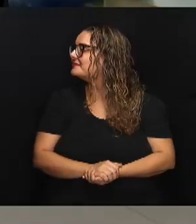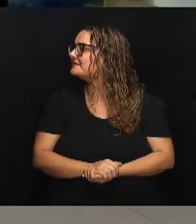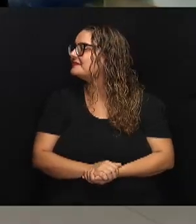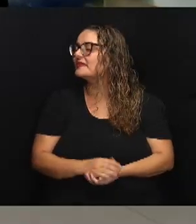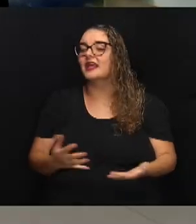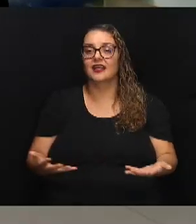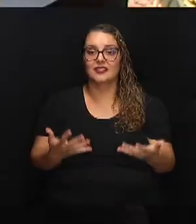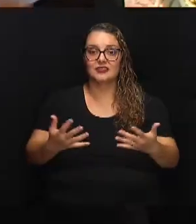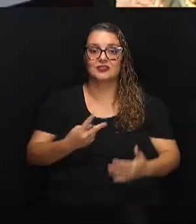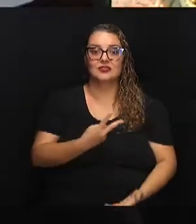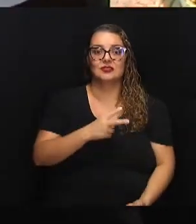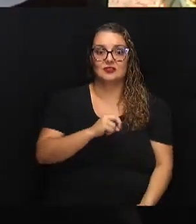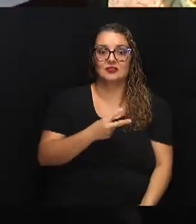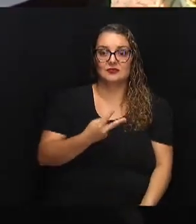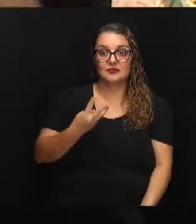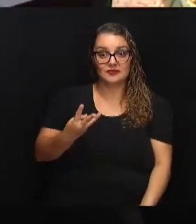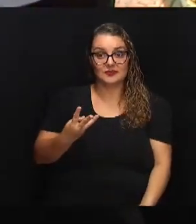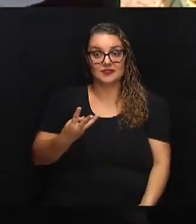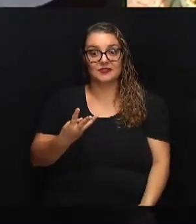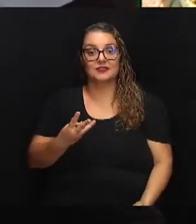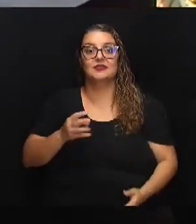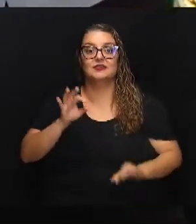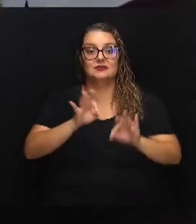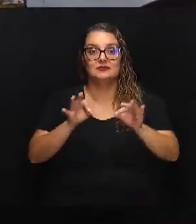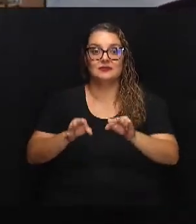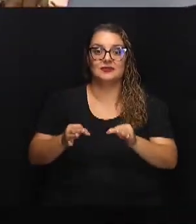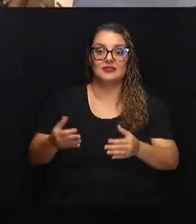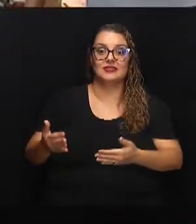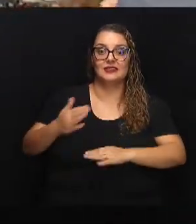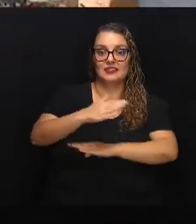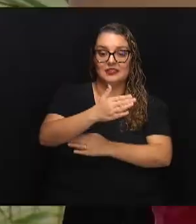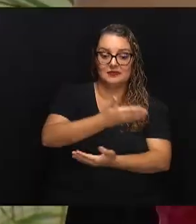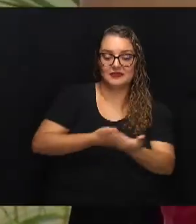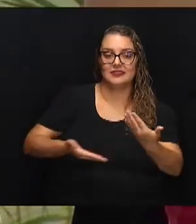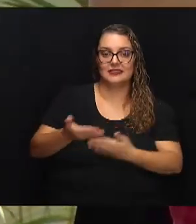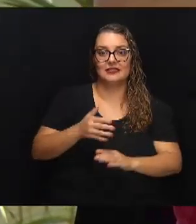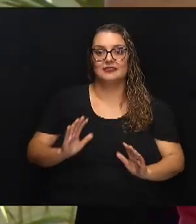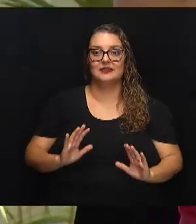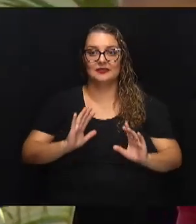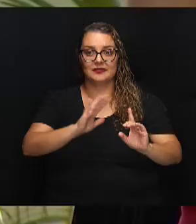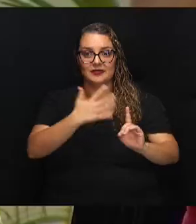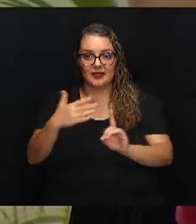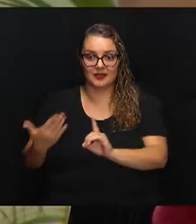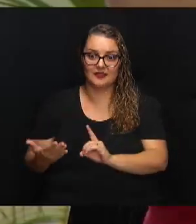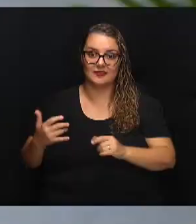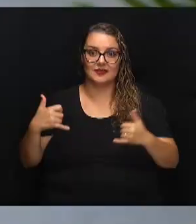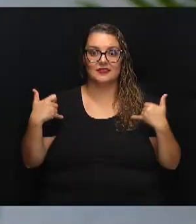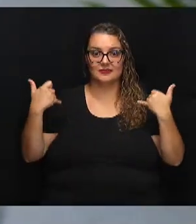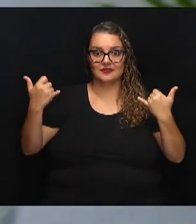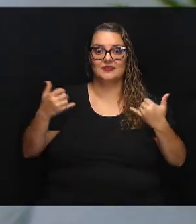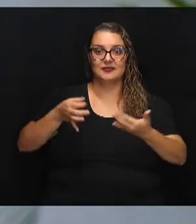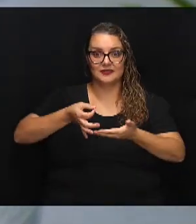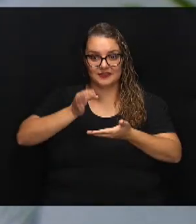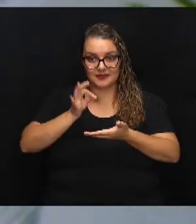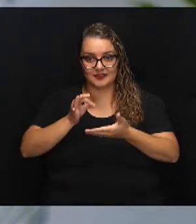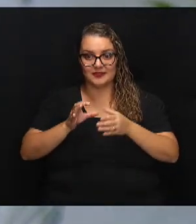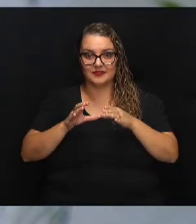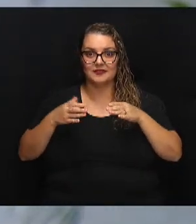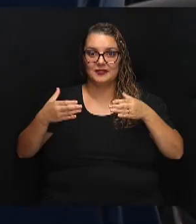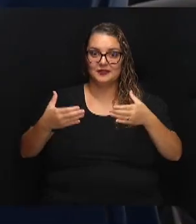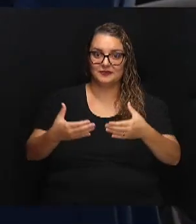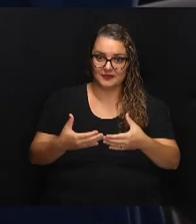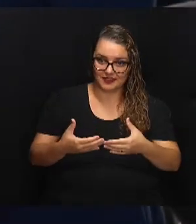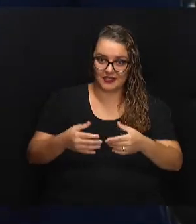de 2023, o projeto Câmara Integrada homenageia os aniversariantes do mês com um café comunitário